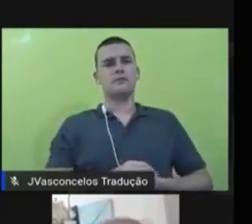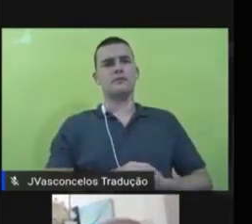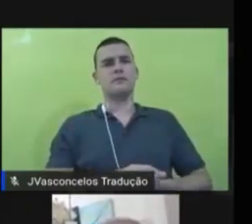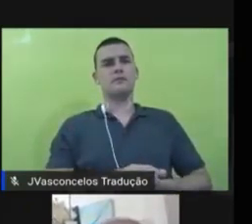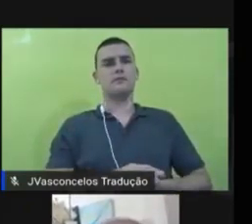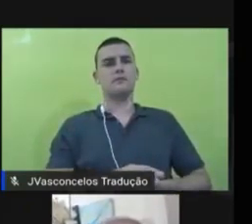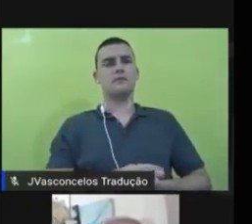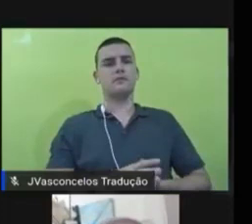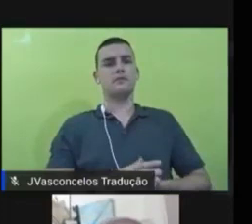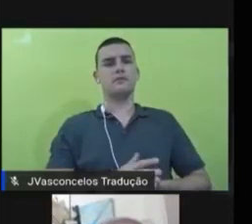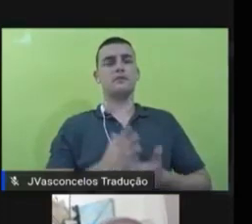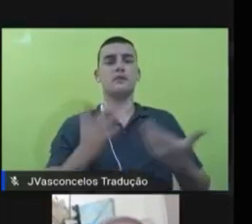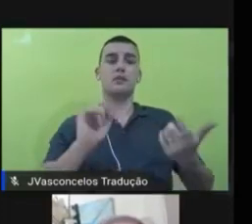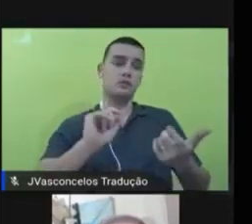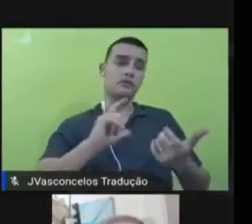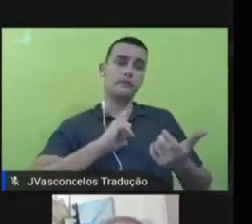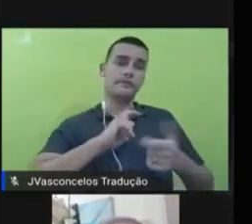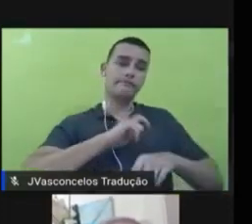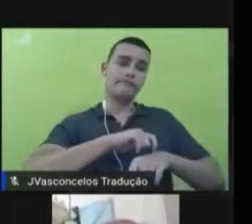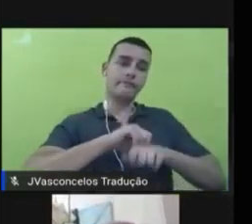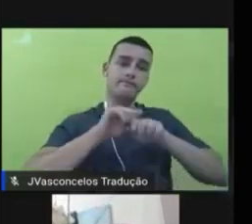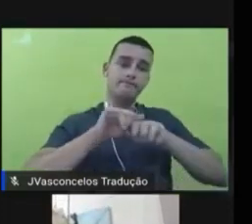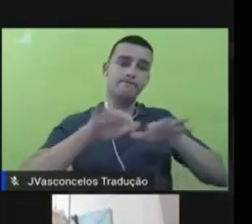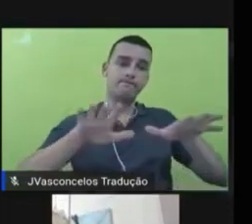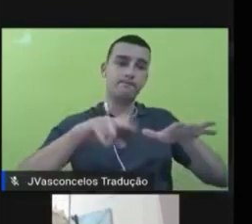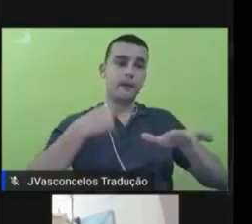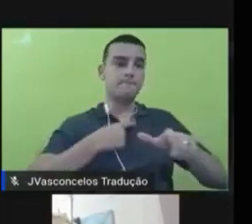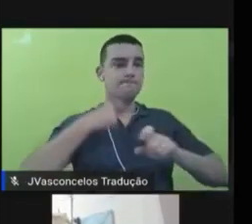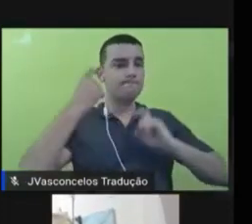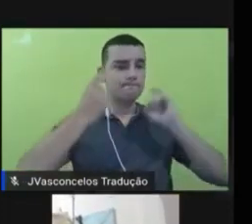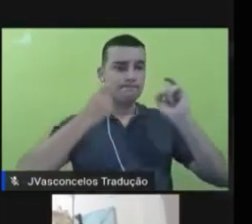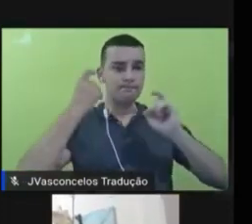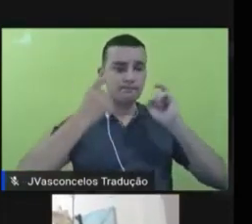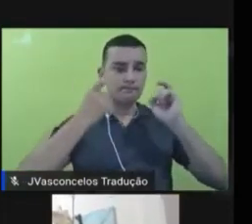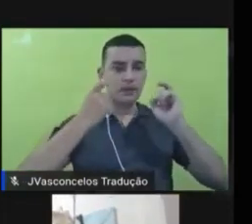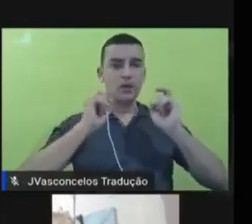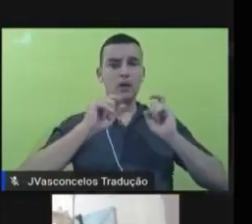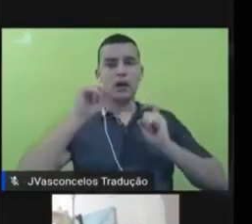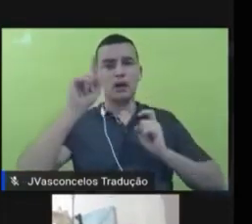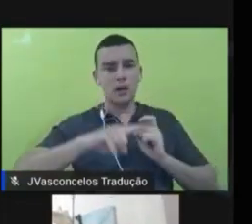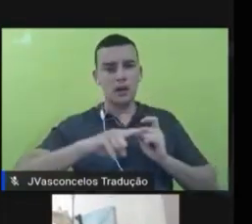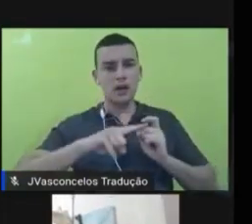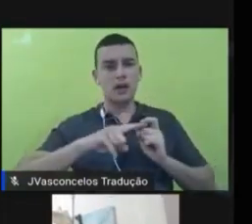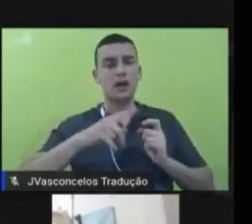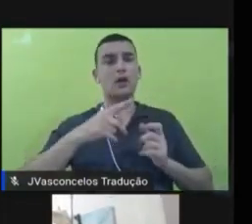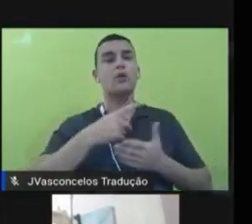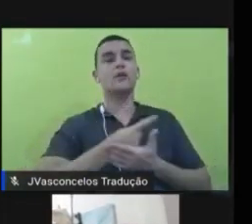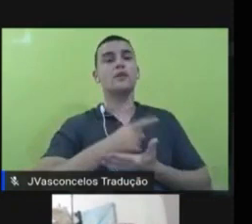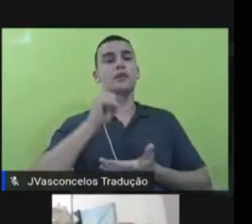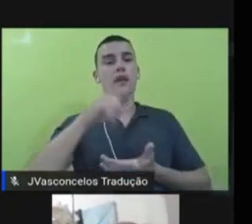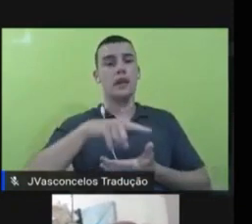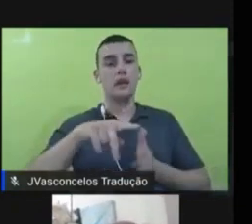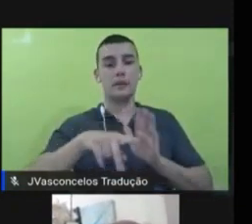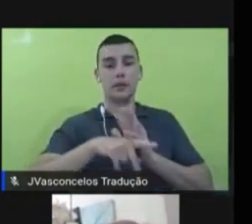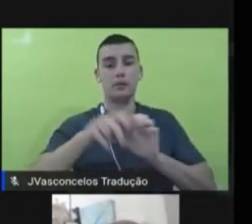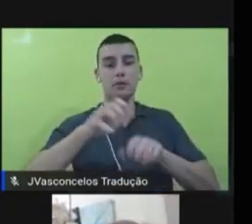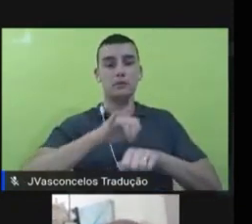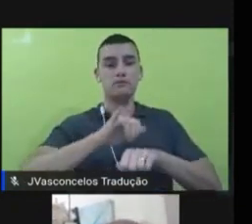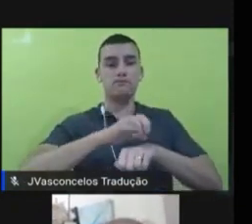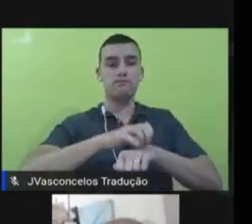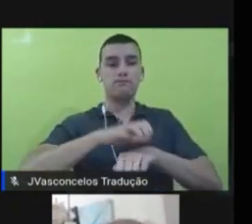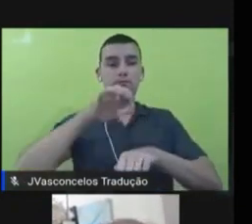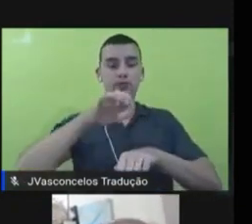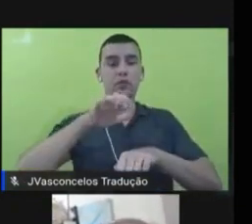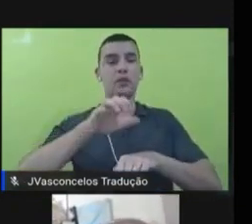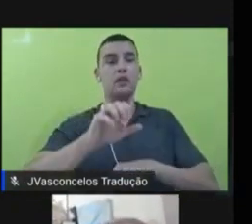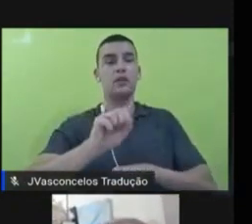em termos de pandemia, já nos preocupa, são os casos de síndrome inflamatória sistêmica